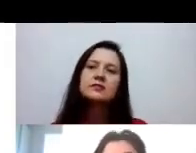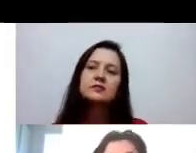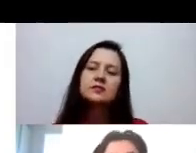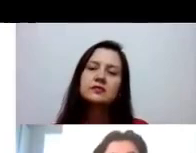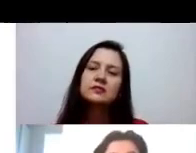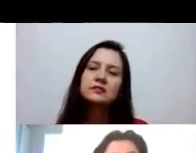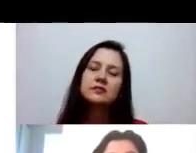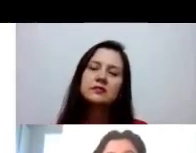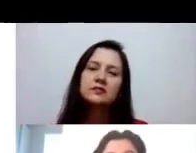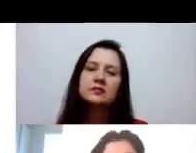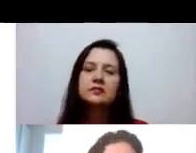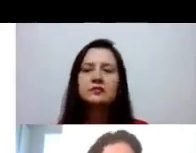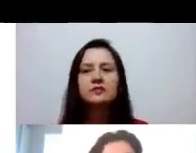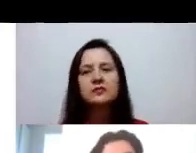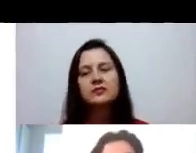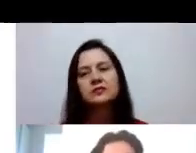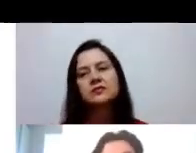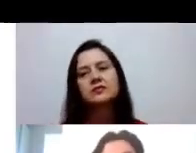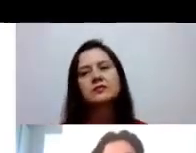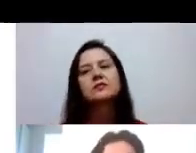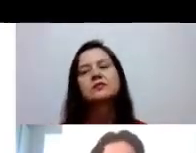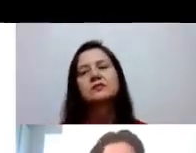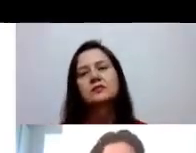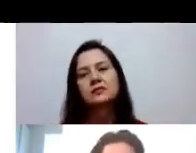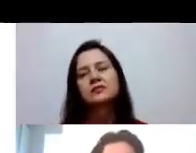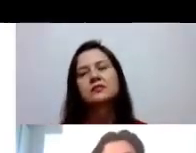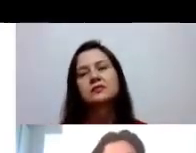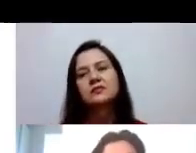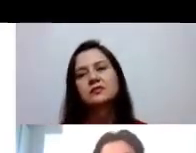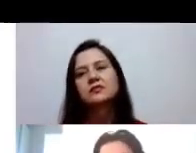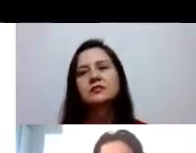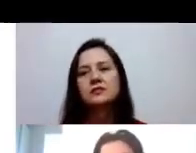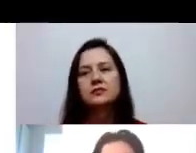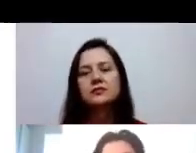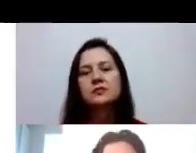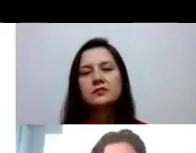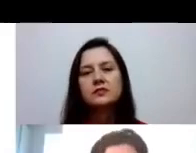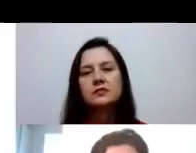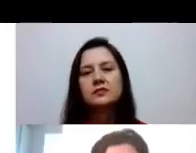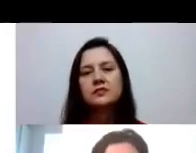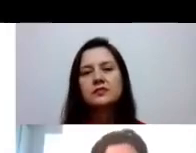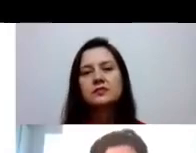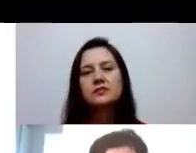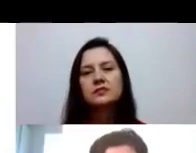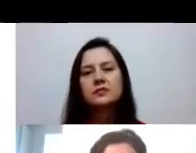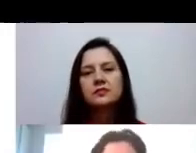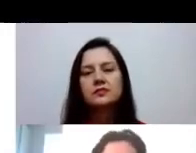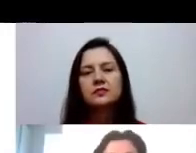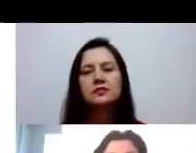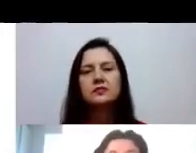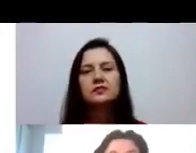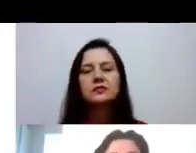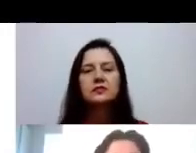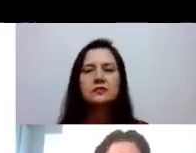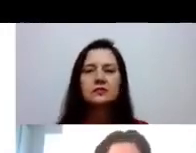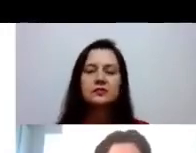Jurídicos. Então, assim, existe um autocontrole para que os atos sejam realizados somente por aqueles que têm autoridade para tal. Então, o